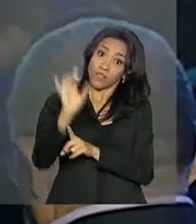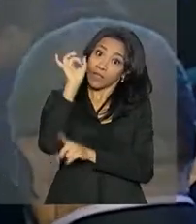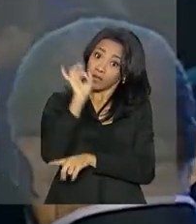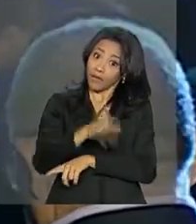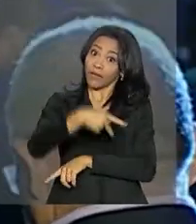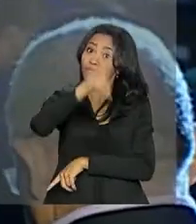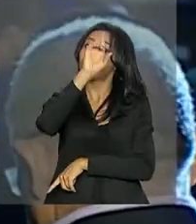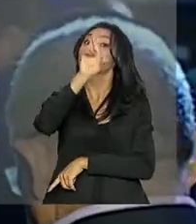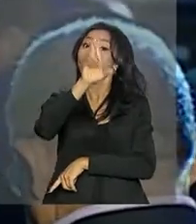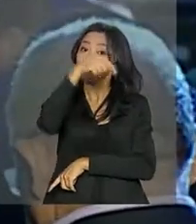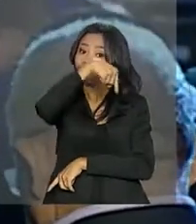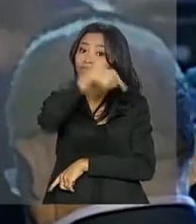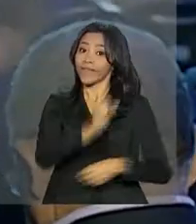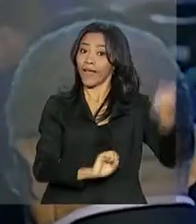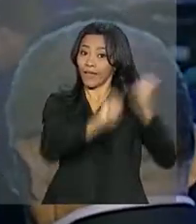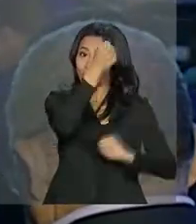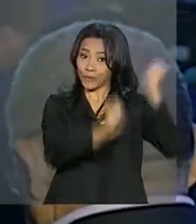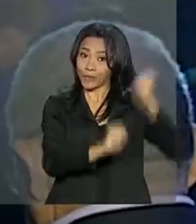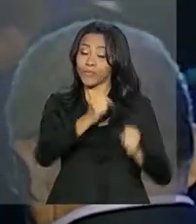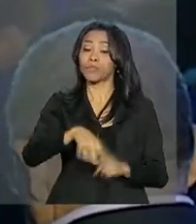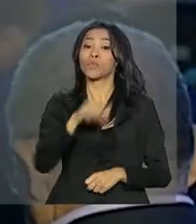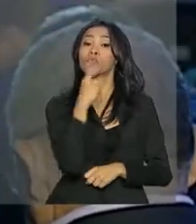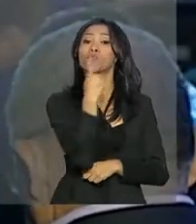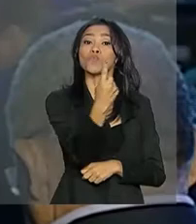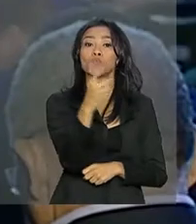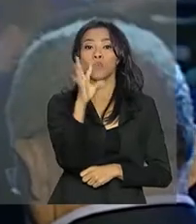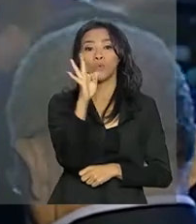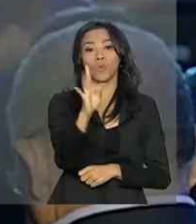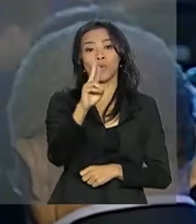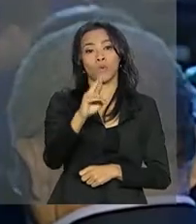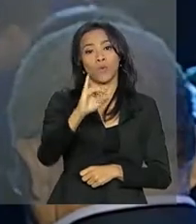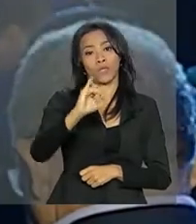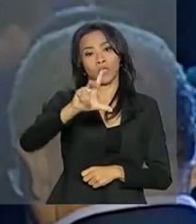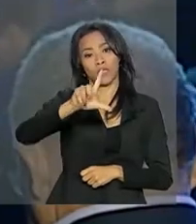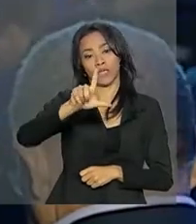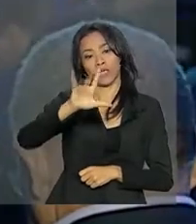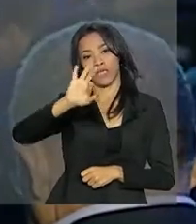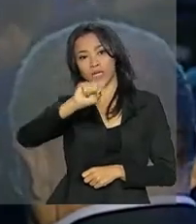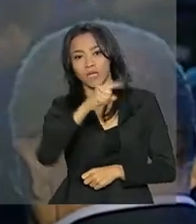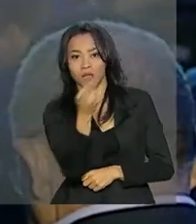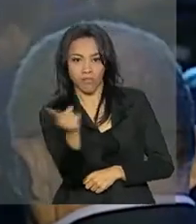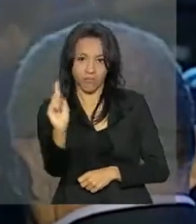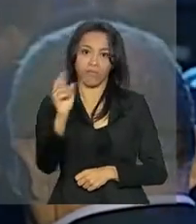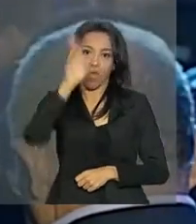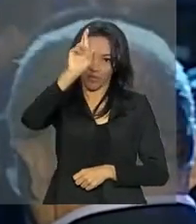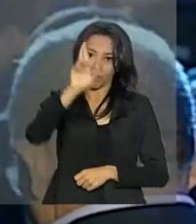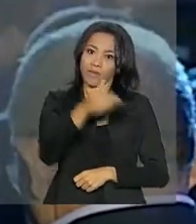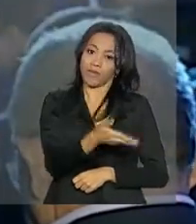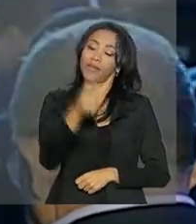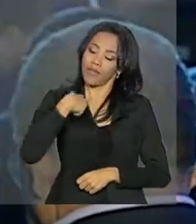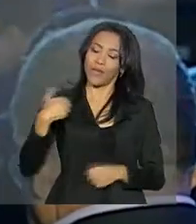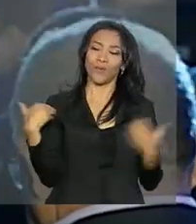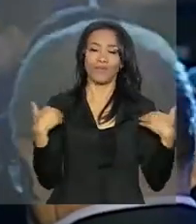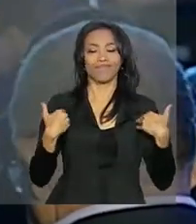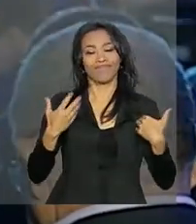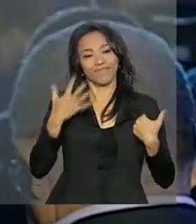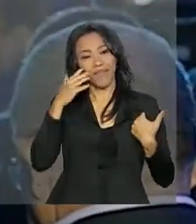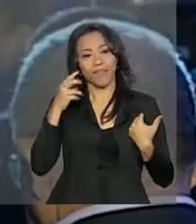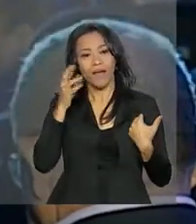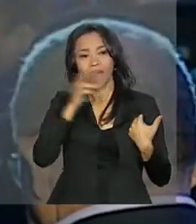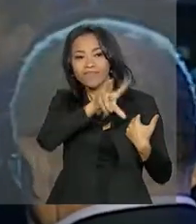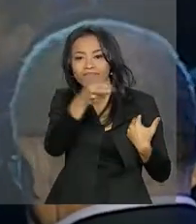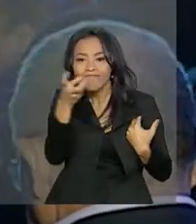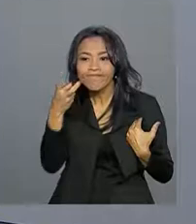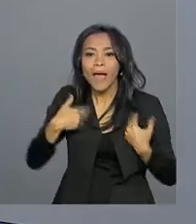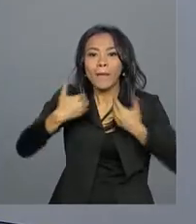por um criam e 200 bilhões de reais e eu continuo por aqui para acompanhar a abertura deste encontro nacional voltamos que